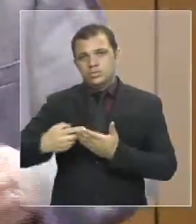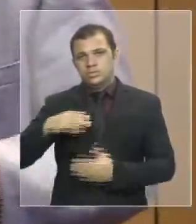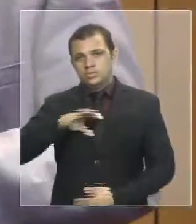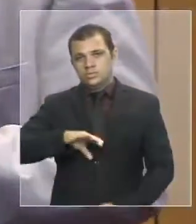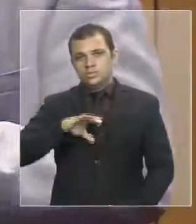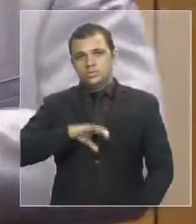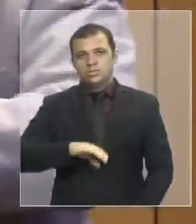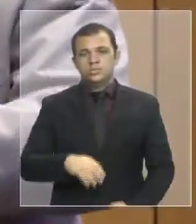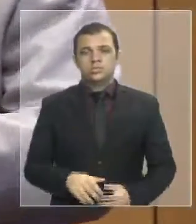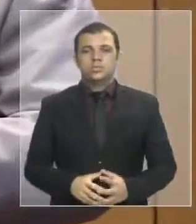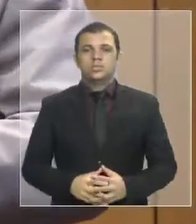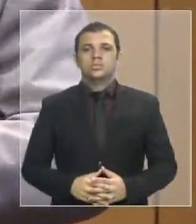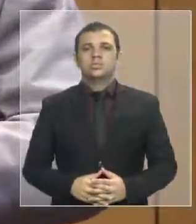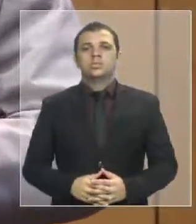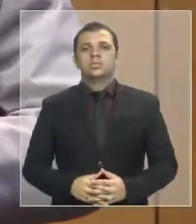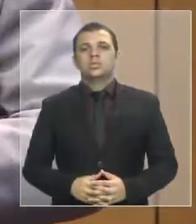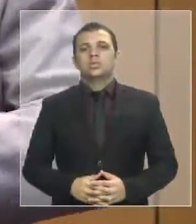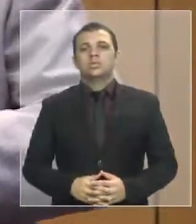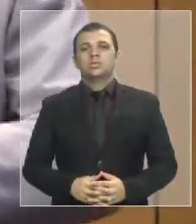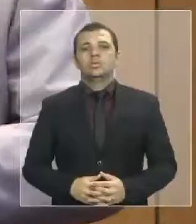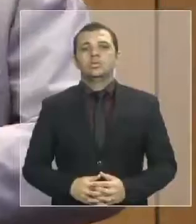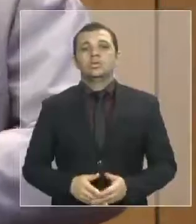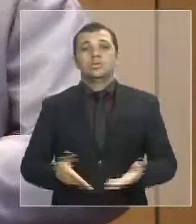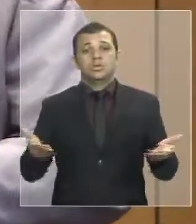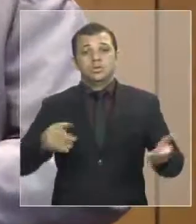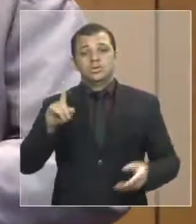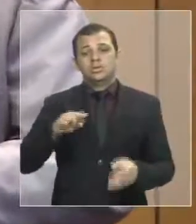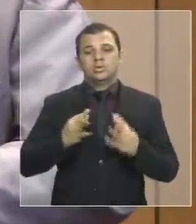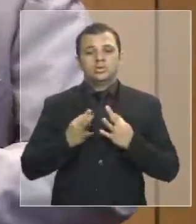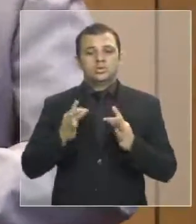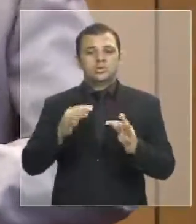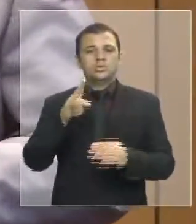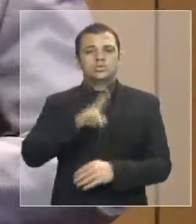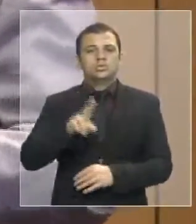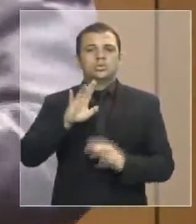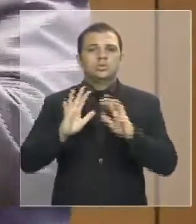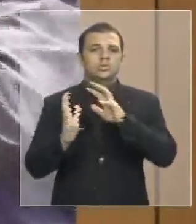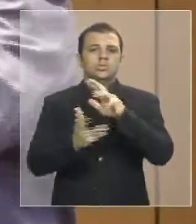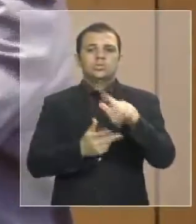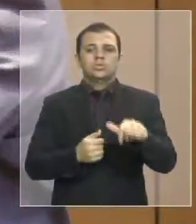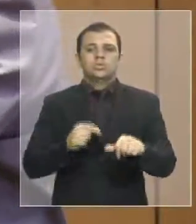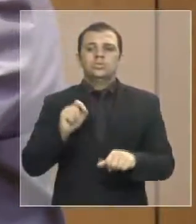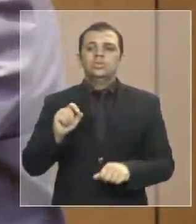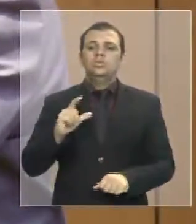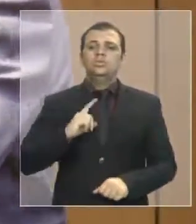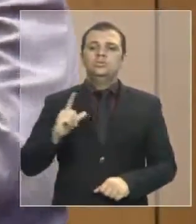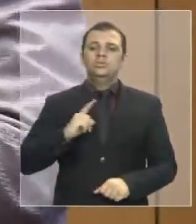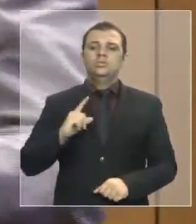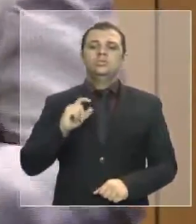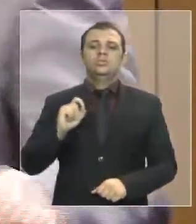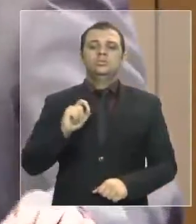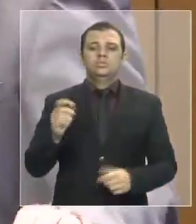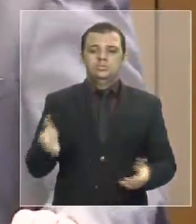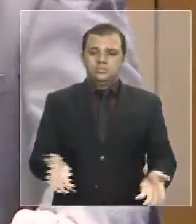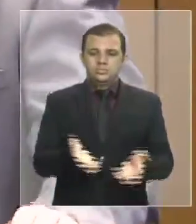é uma tecnologia hoje usada no mundo que em seja